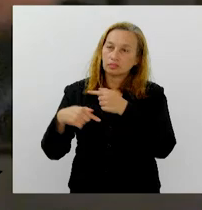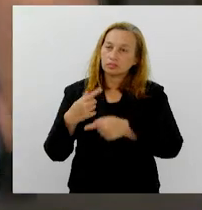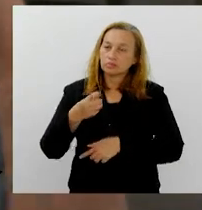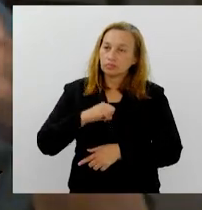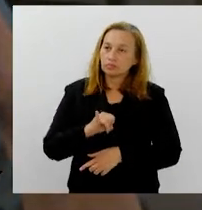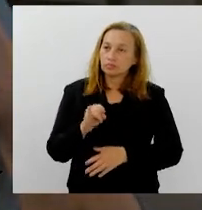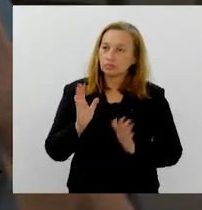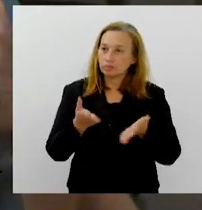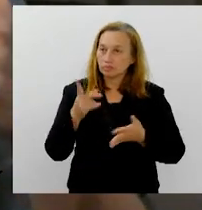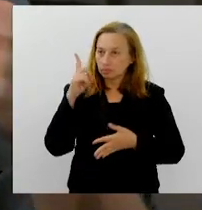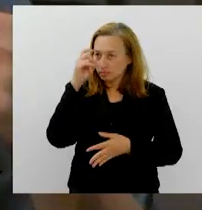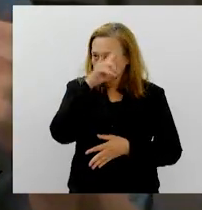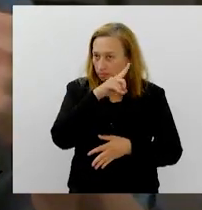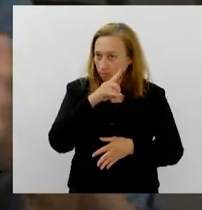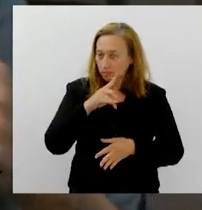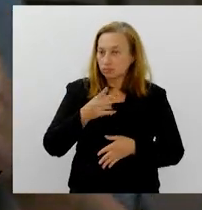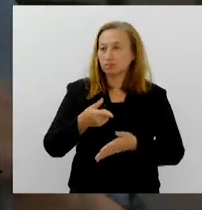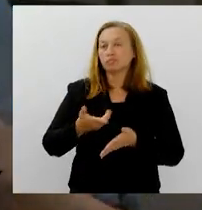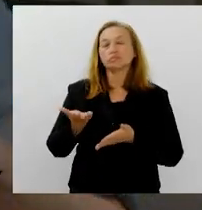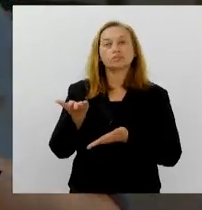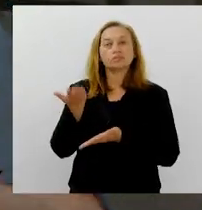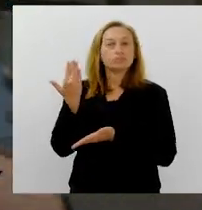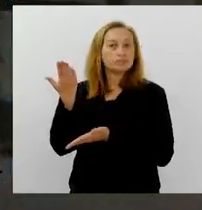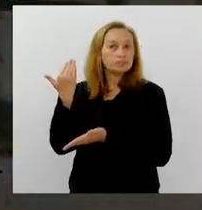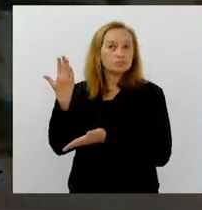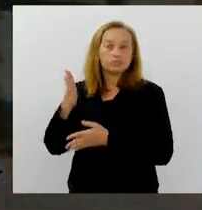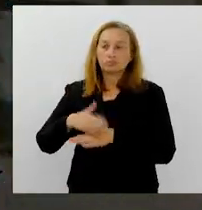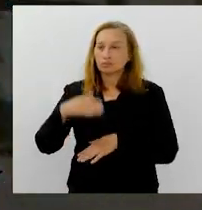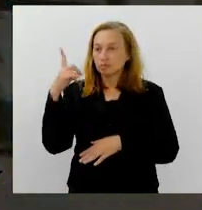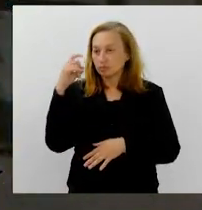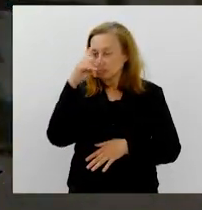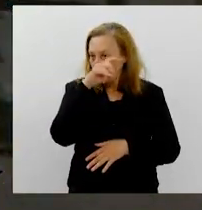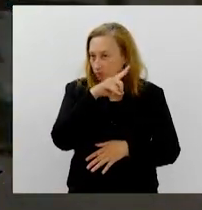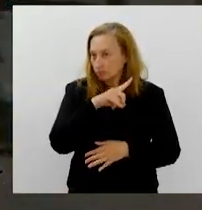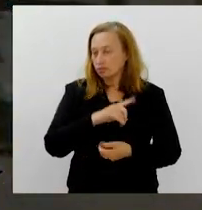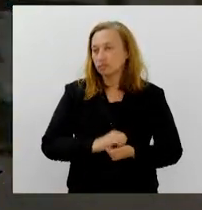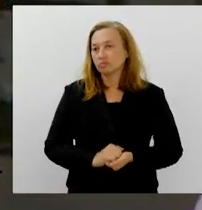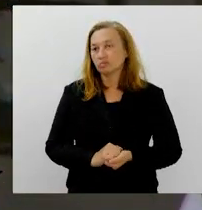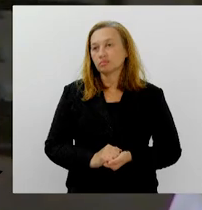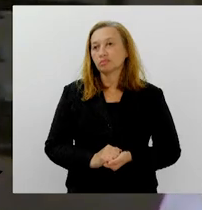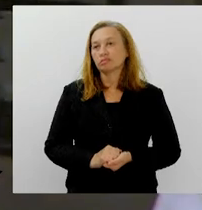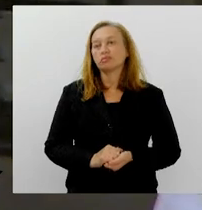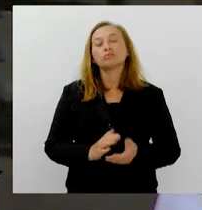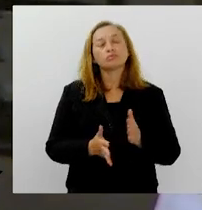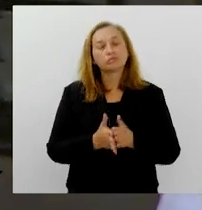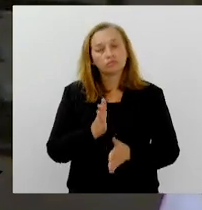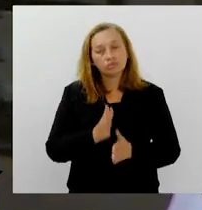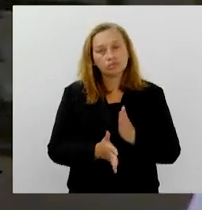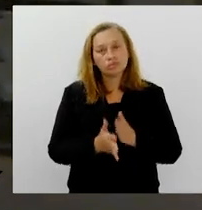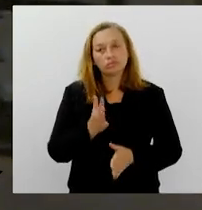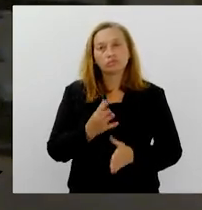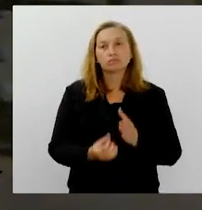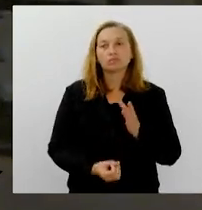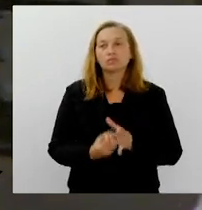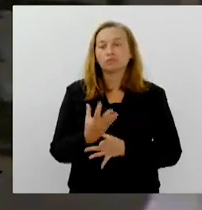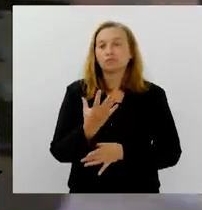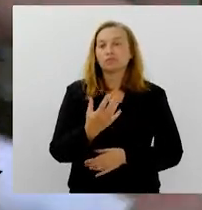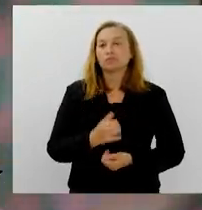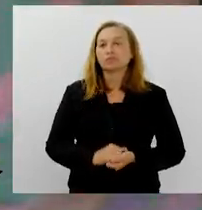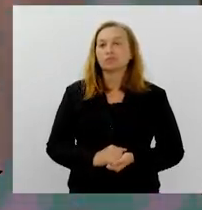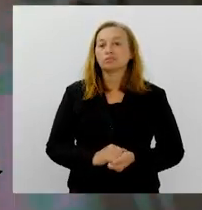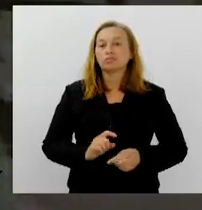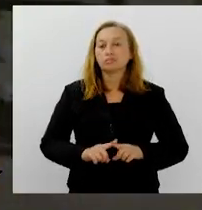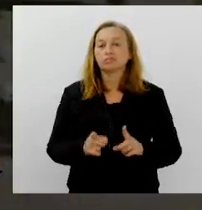difícil, ainda era muito mais difícil, né, deputado? Ainda era muito mais complicado construir. Mas o que a